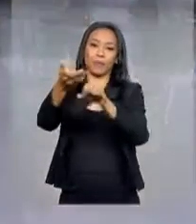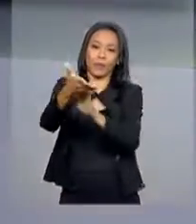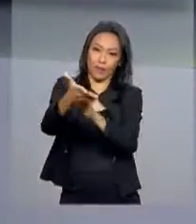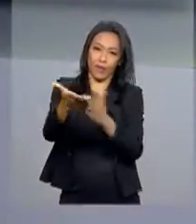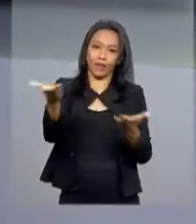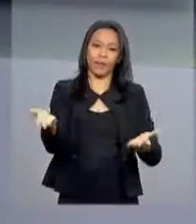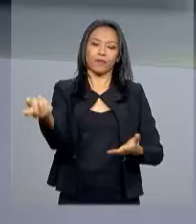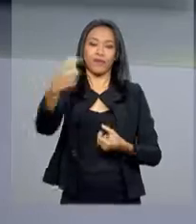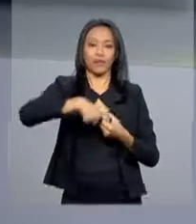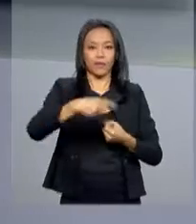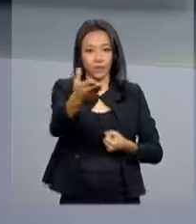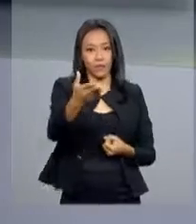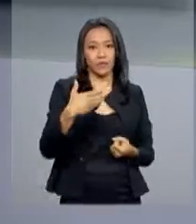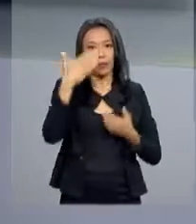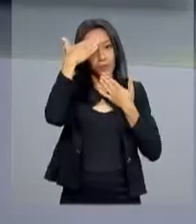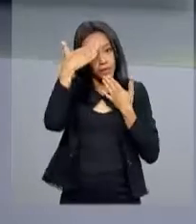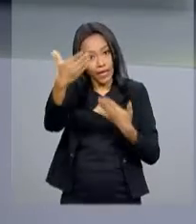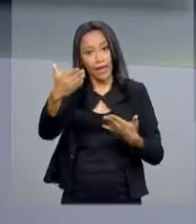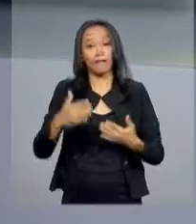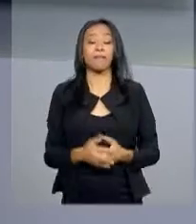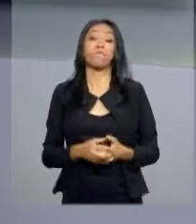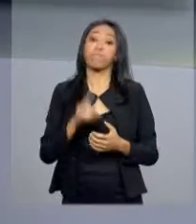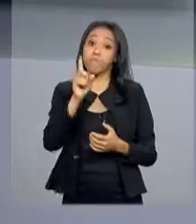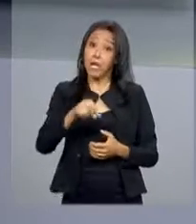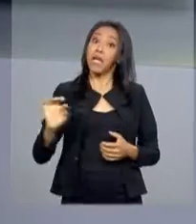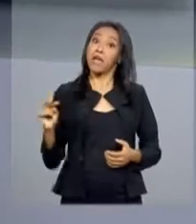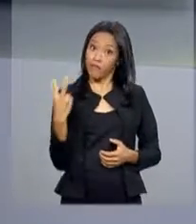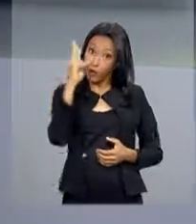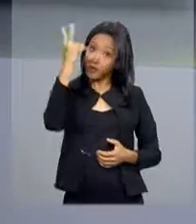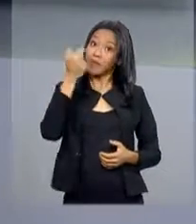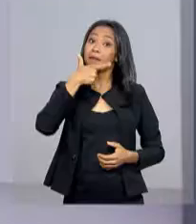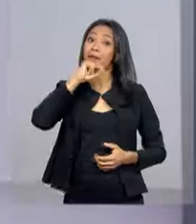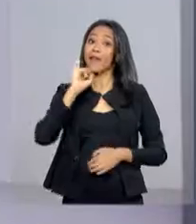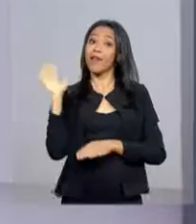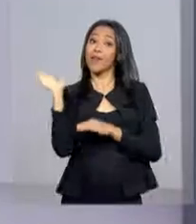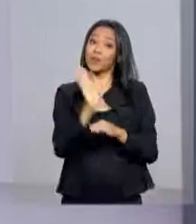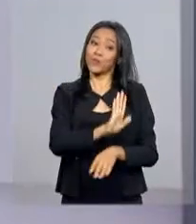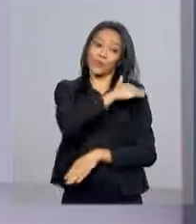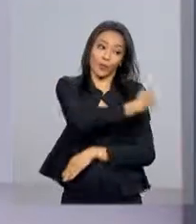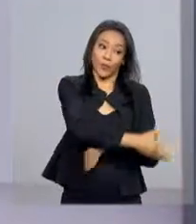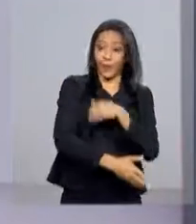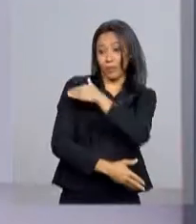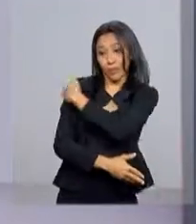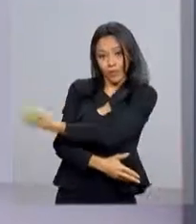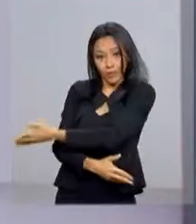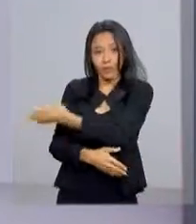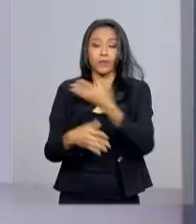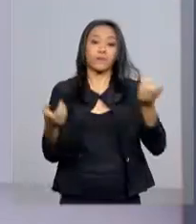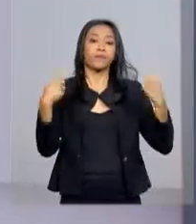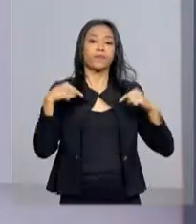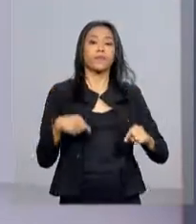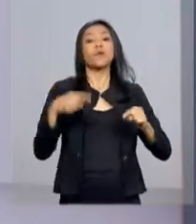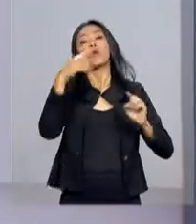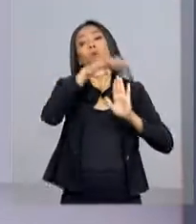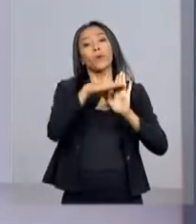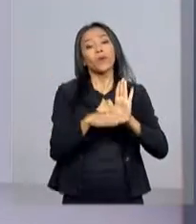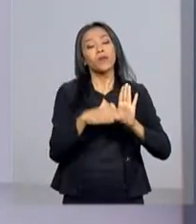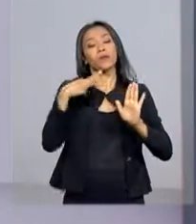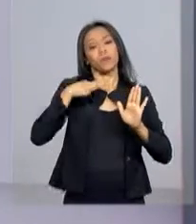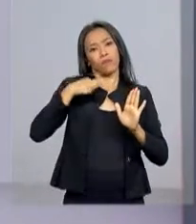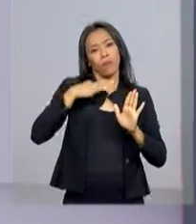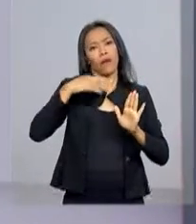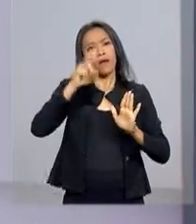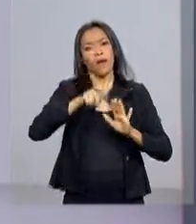você, Renata. Obrigada, Luana. É isso aí, valorizar quem ajuda o próximo. E olha, o Programa Nacional do Voluntariado foi instituído